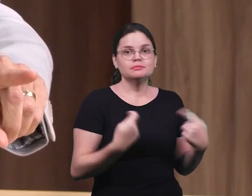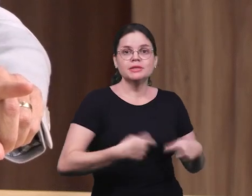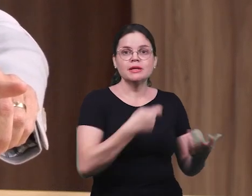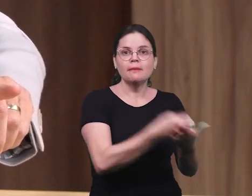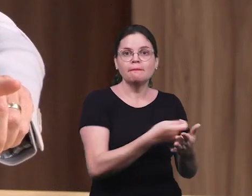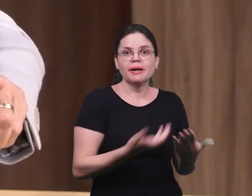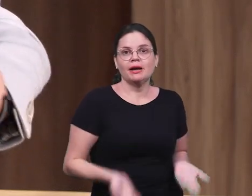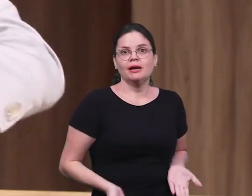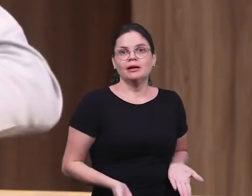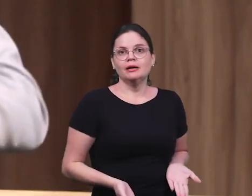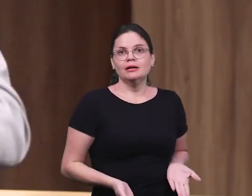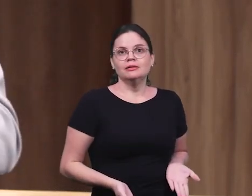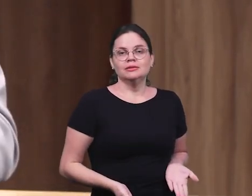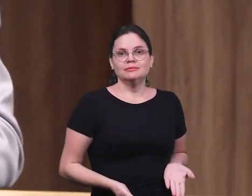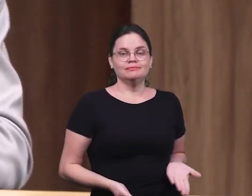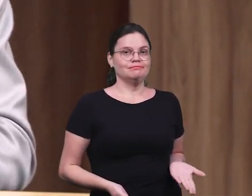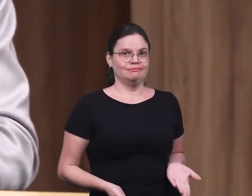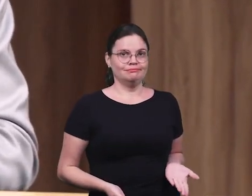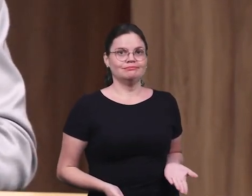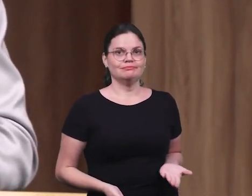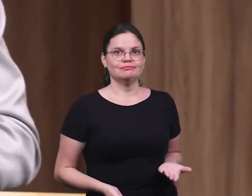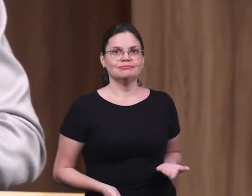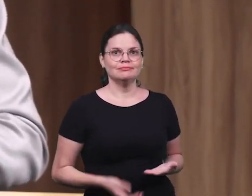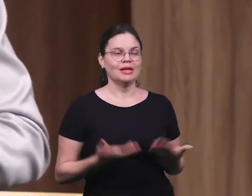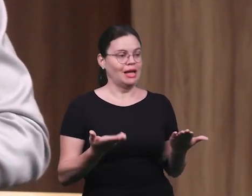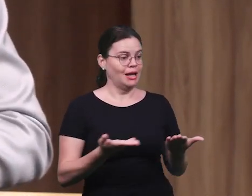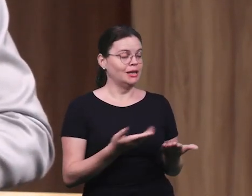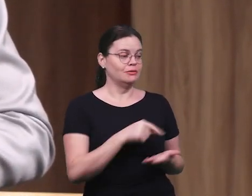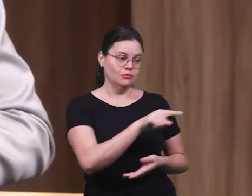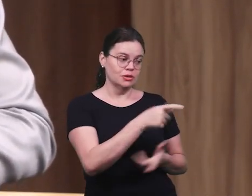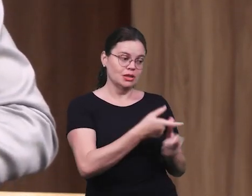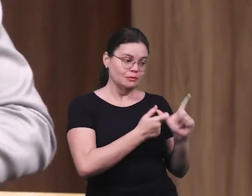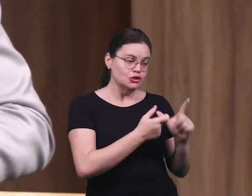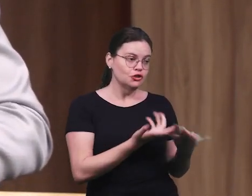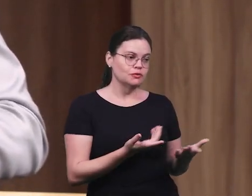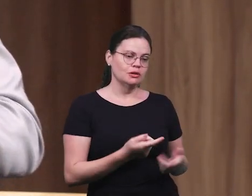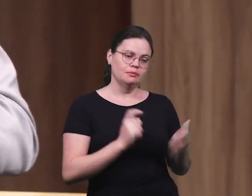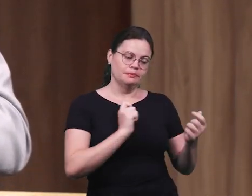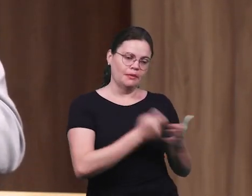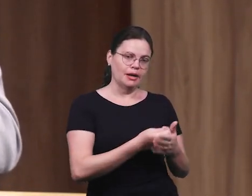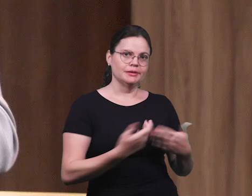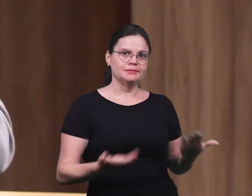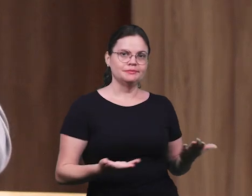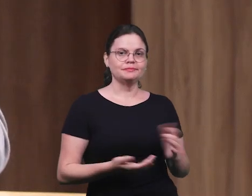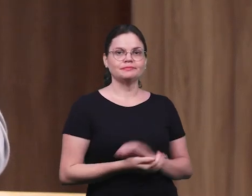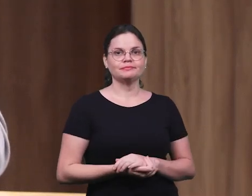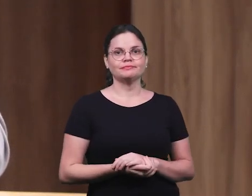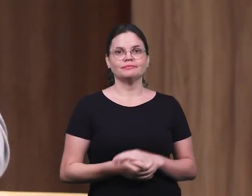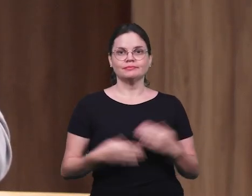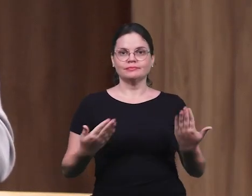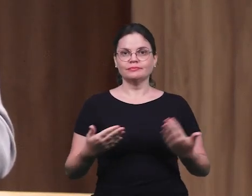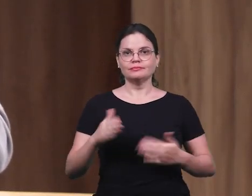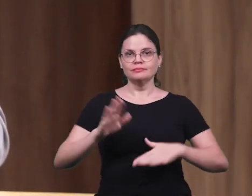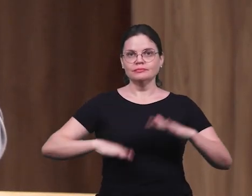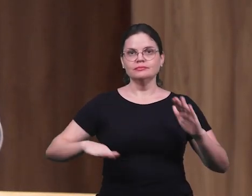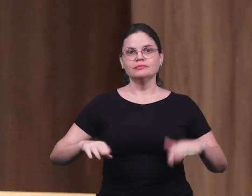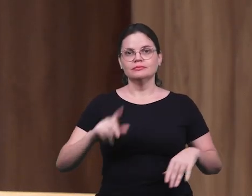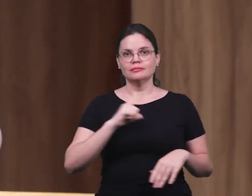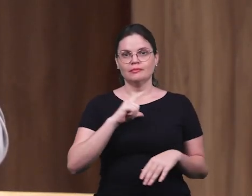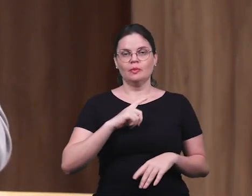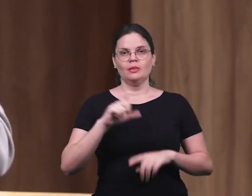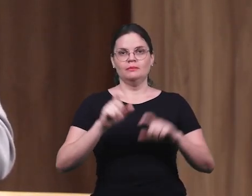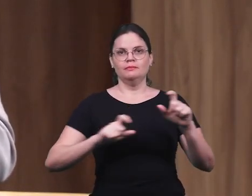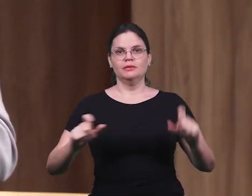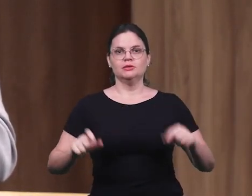pagar, entendeu? Então, agora Pedro estava endividado e ele não tinha como pagar. Então, há muitos irmãos, muitos, né, não